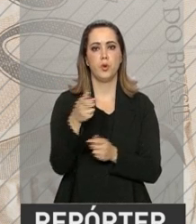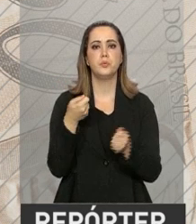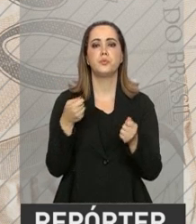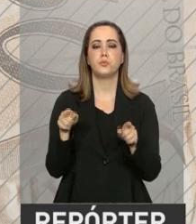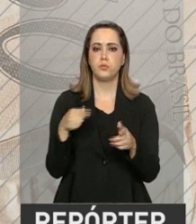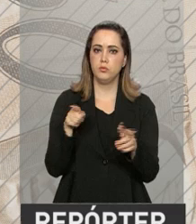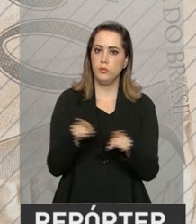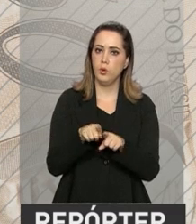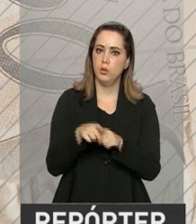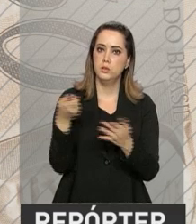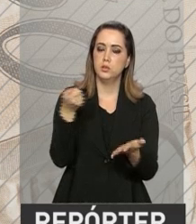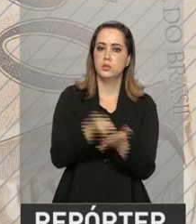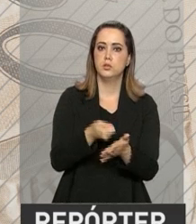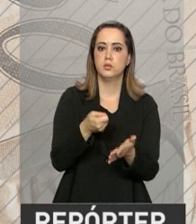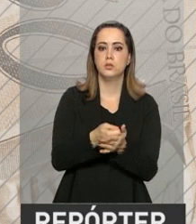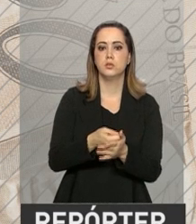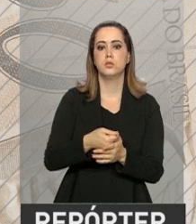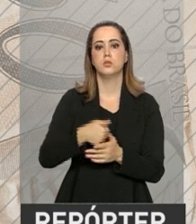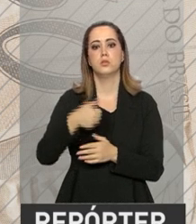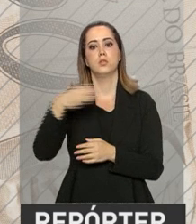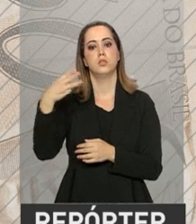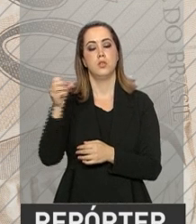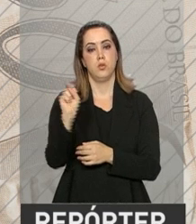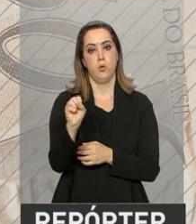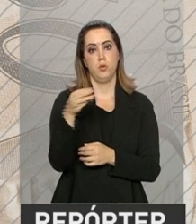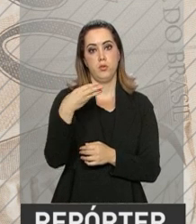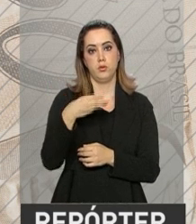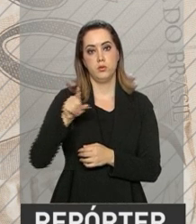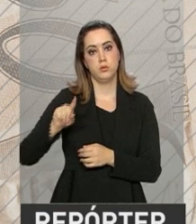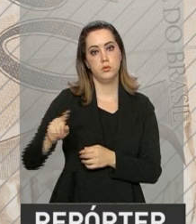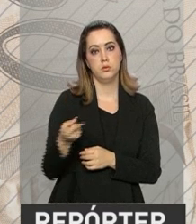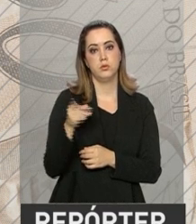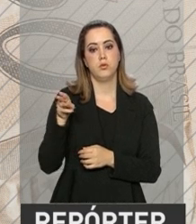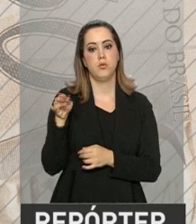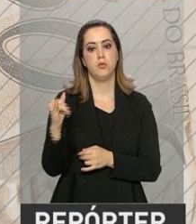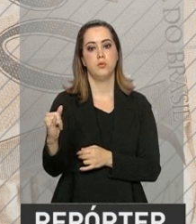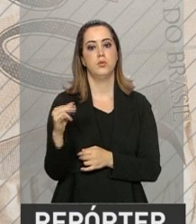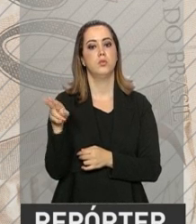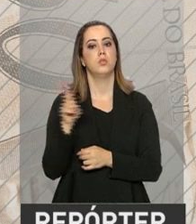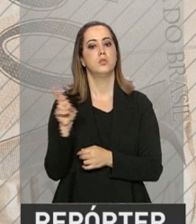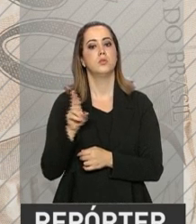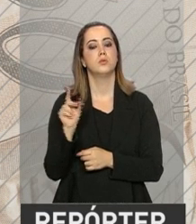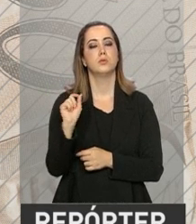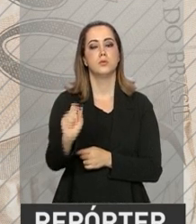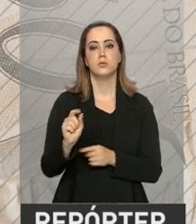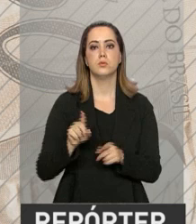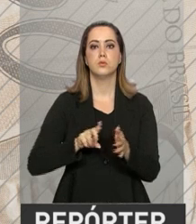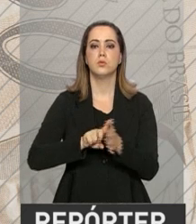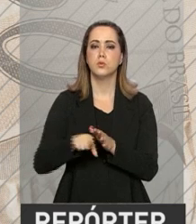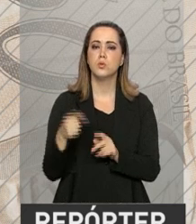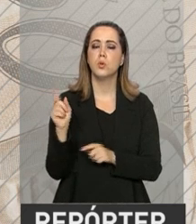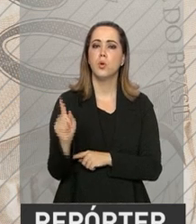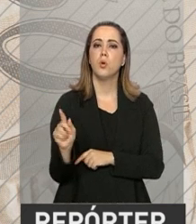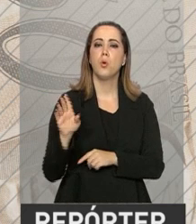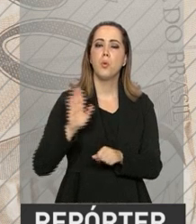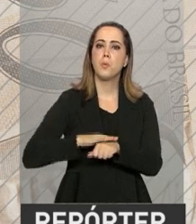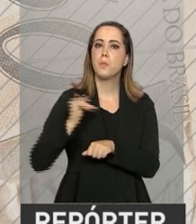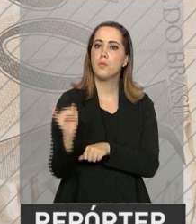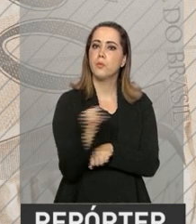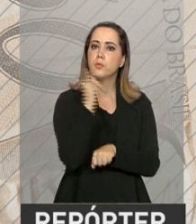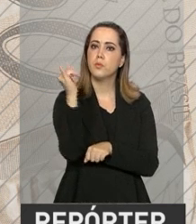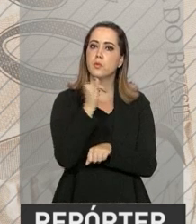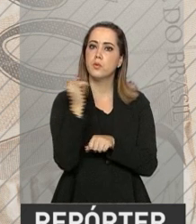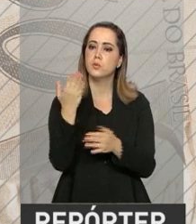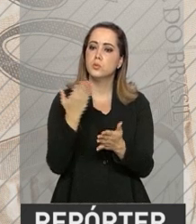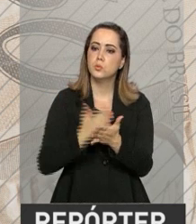e 300 mil benefícios sociais correspondendo a 13 bilhões e 600 milhões de reais o principal programa de transferência de